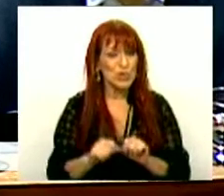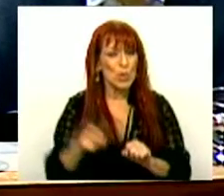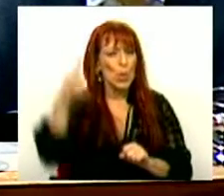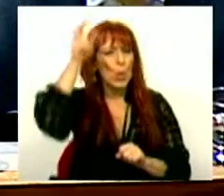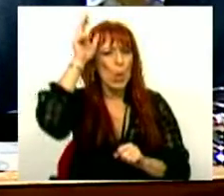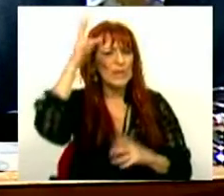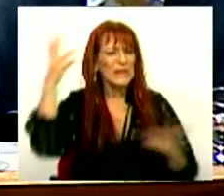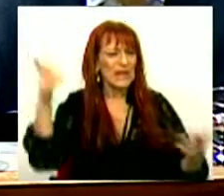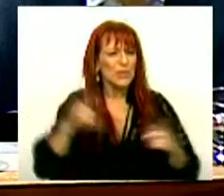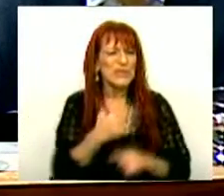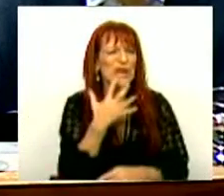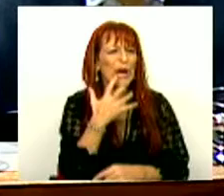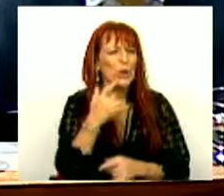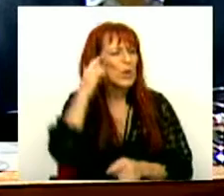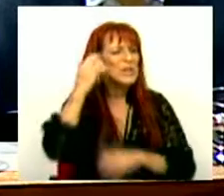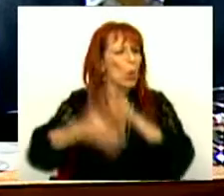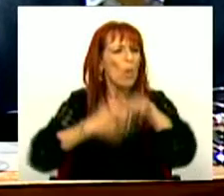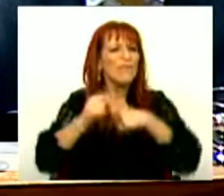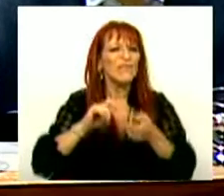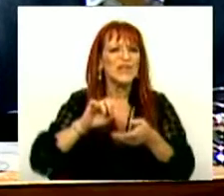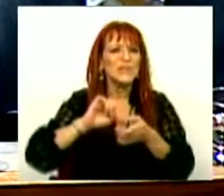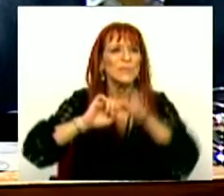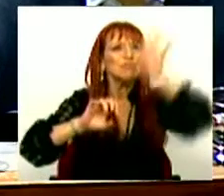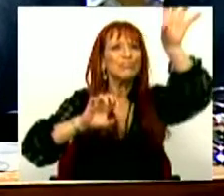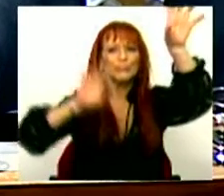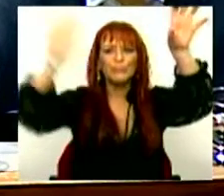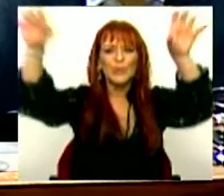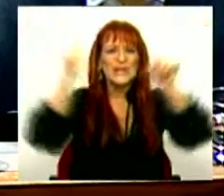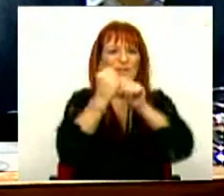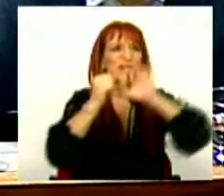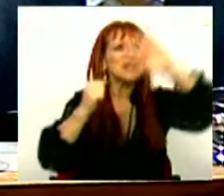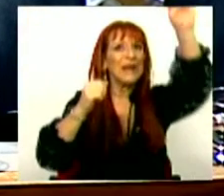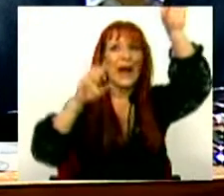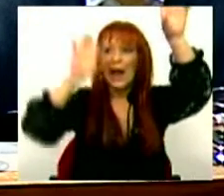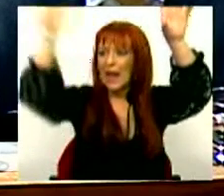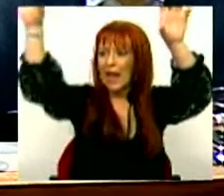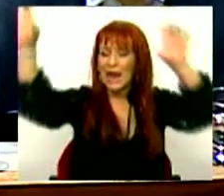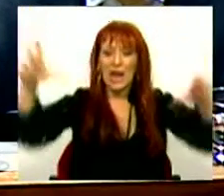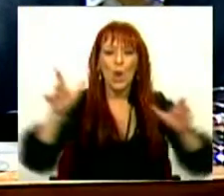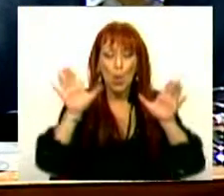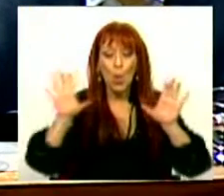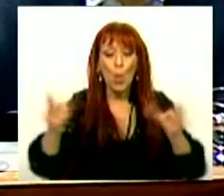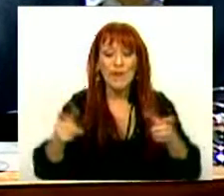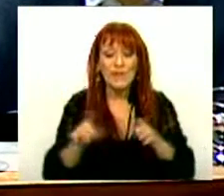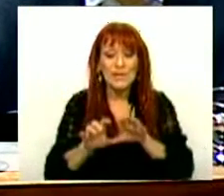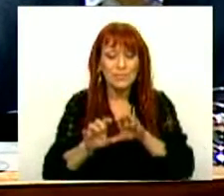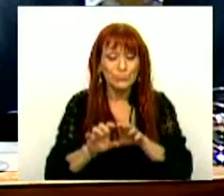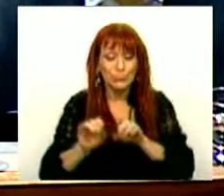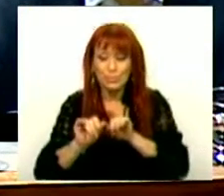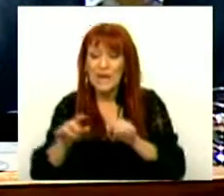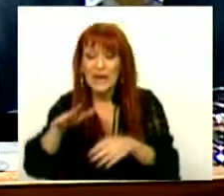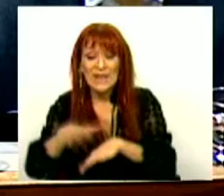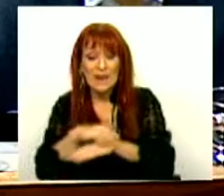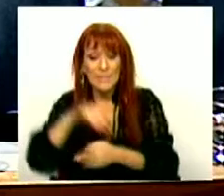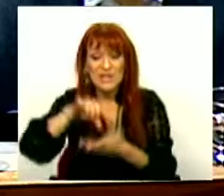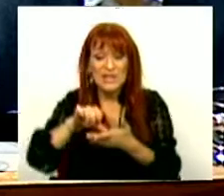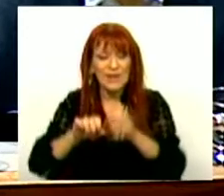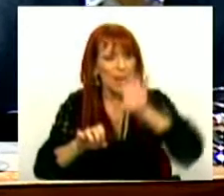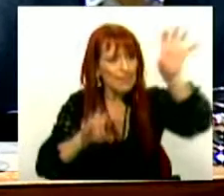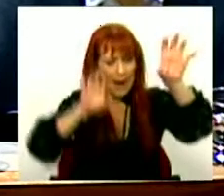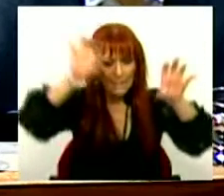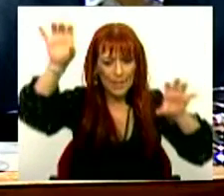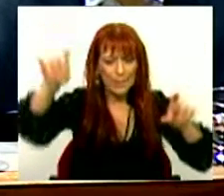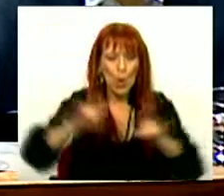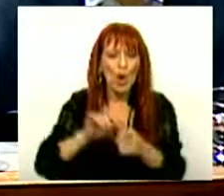conceitos e não confundir deslocalização de serviços com desconcentração dentro da Administração Central